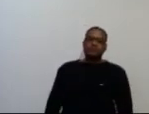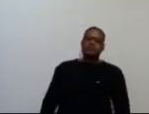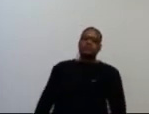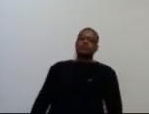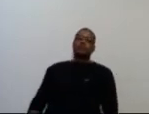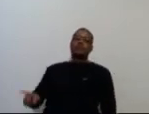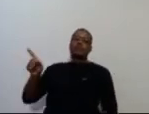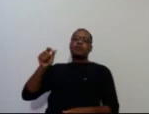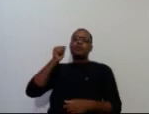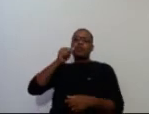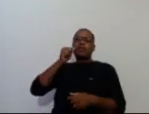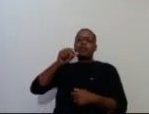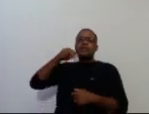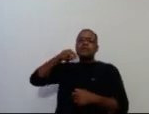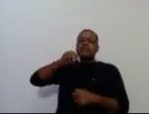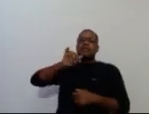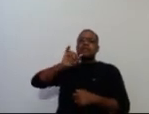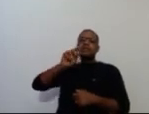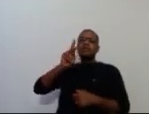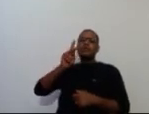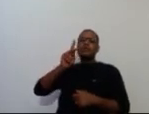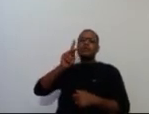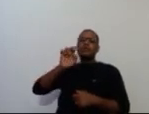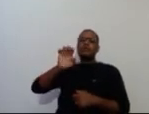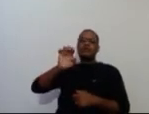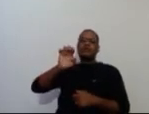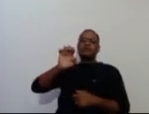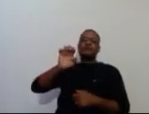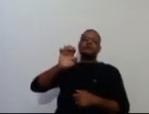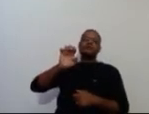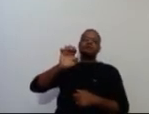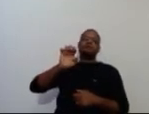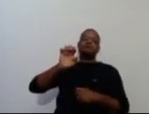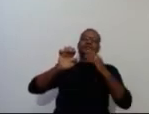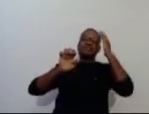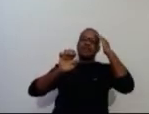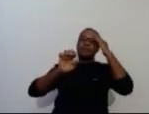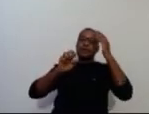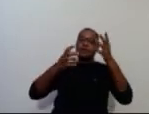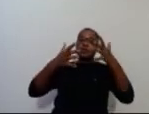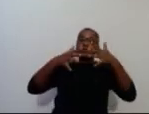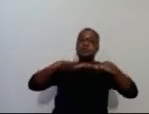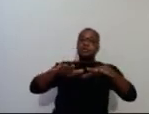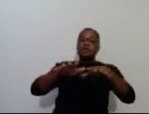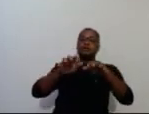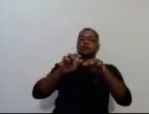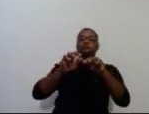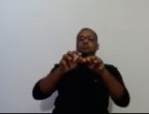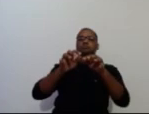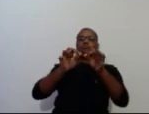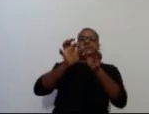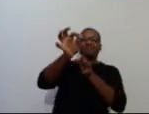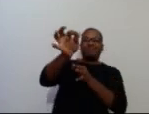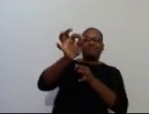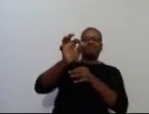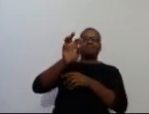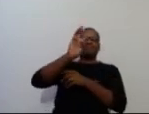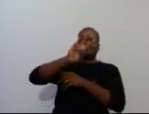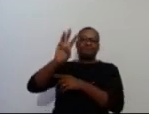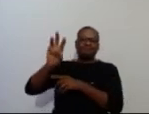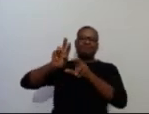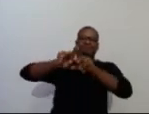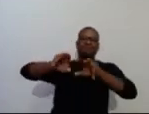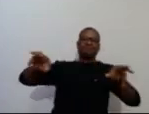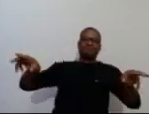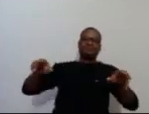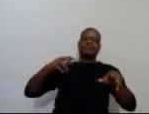ainda é um fosso grande entre os que possuem ferramentas tecnológicas e os que não possuem. Uma separação entre os que sabem